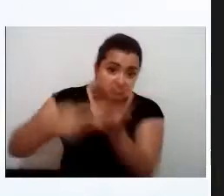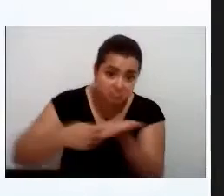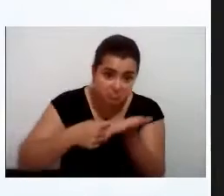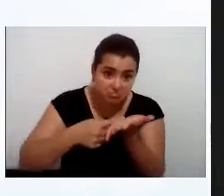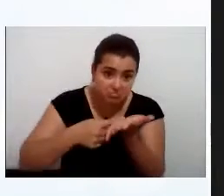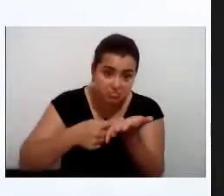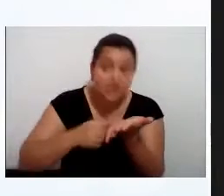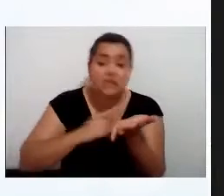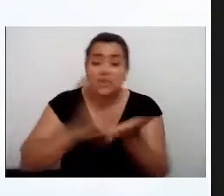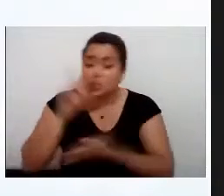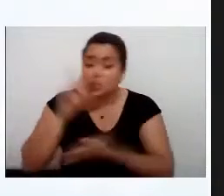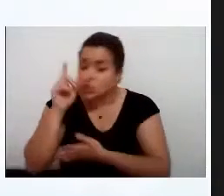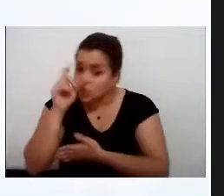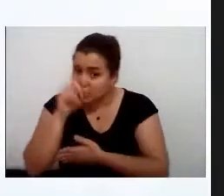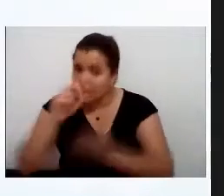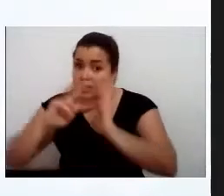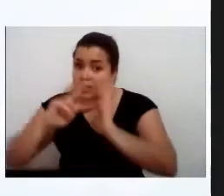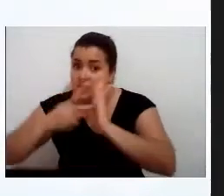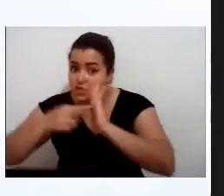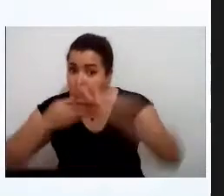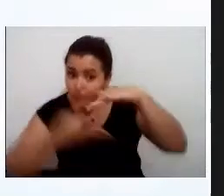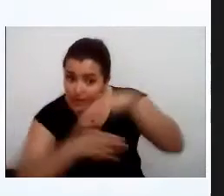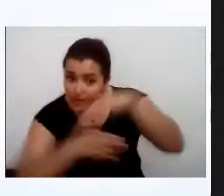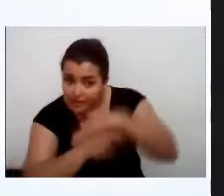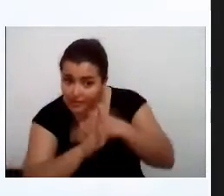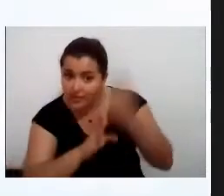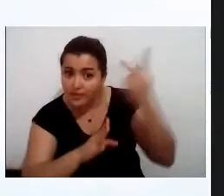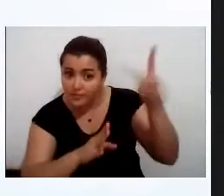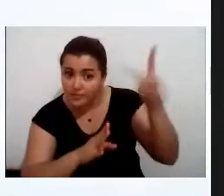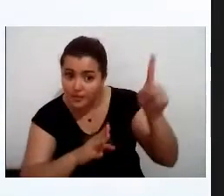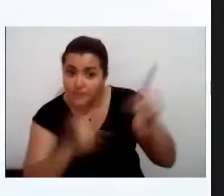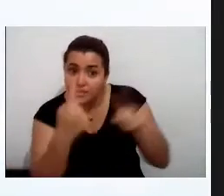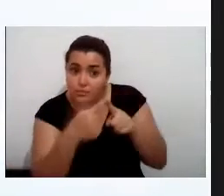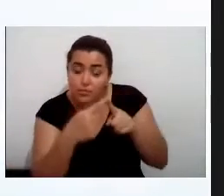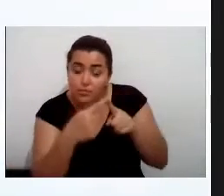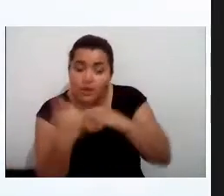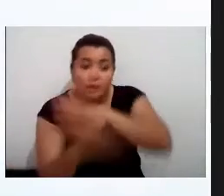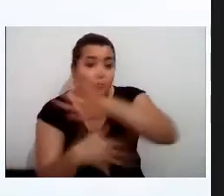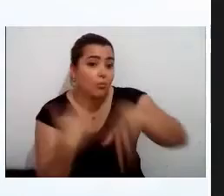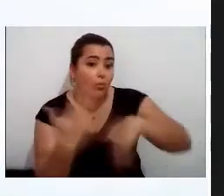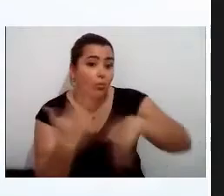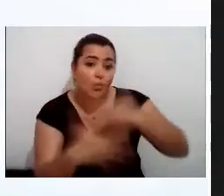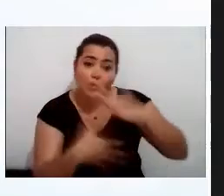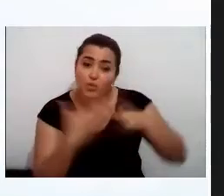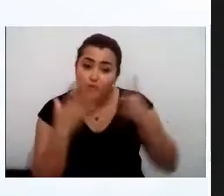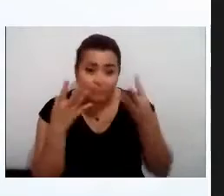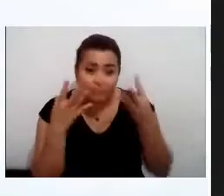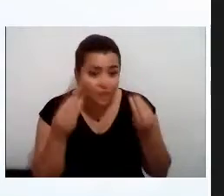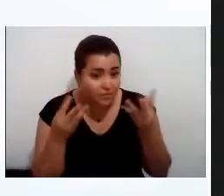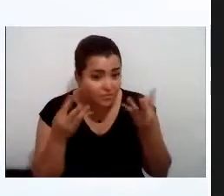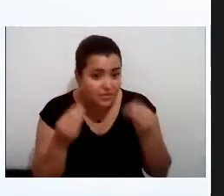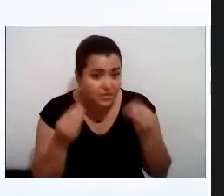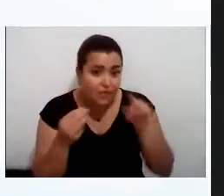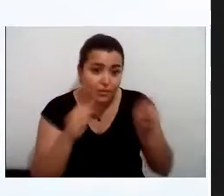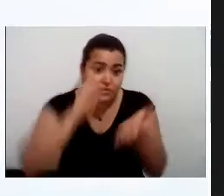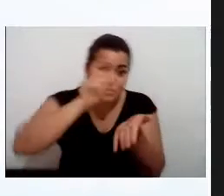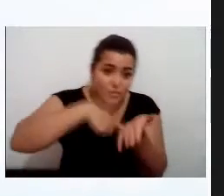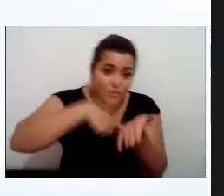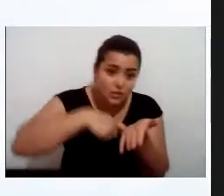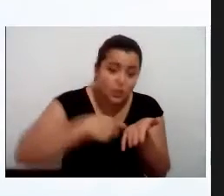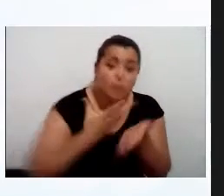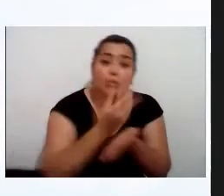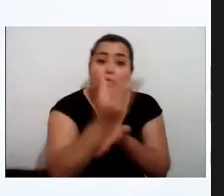de o sindicato intervir nesse processo, exatamente pela desorganização que existe hoje. Esses